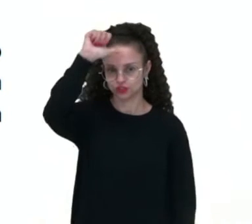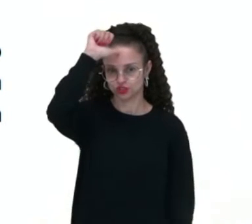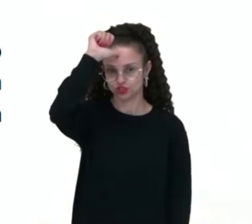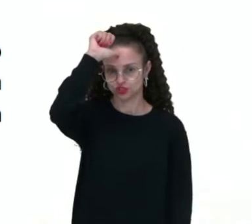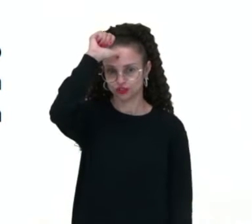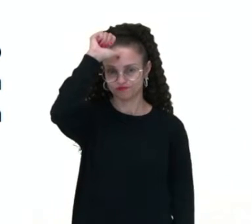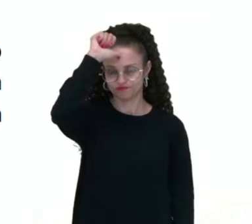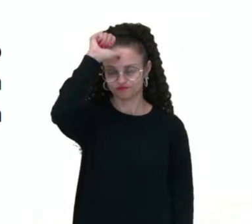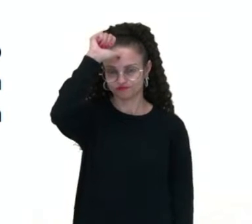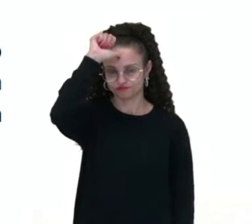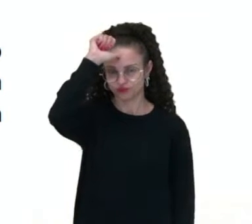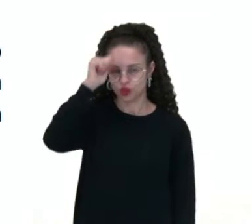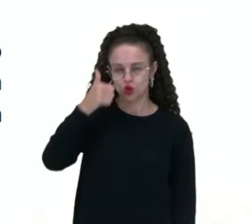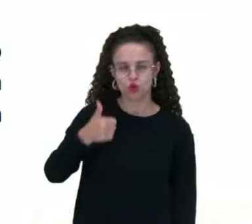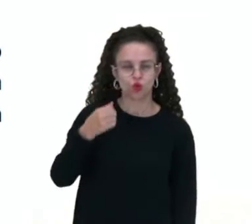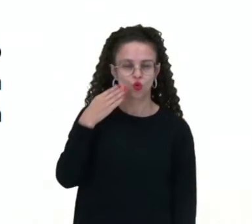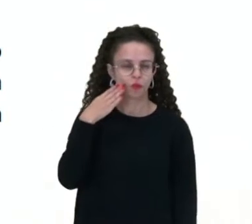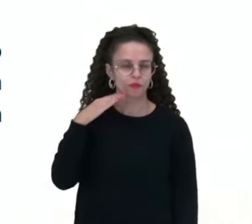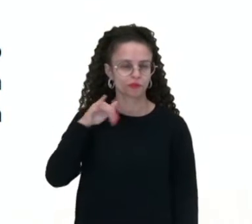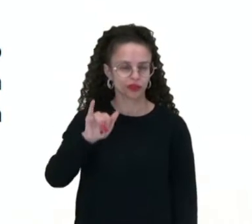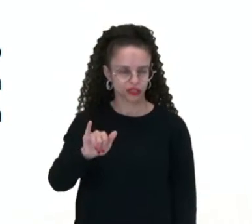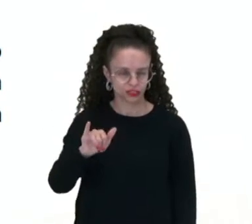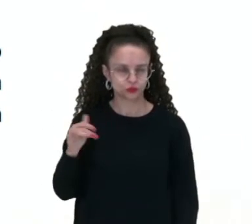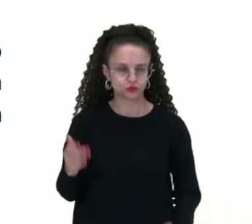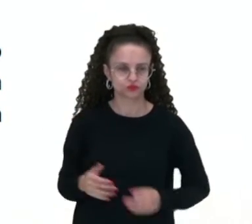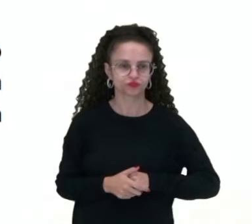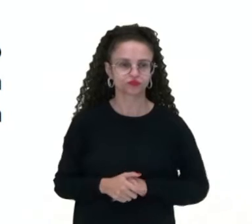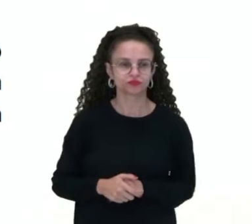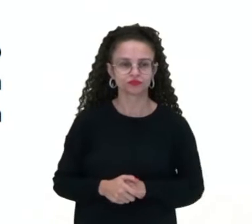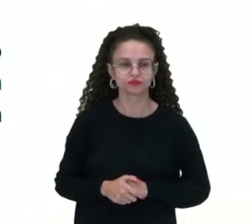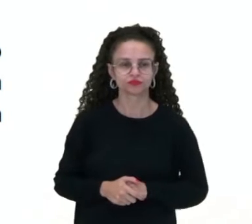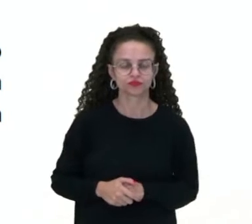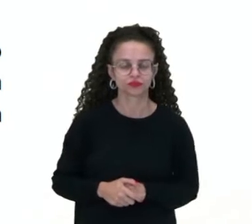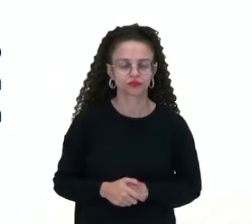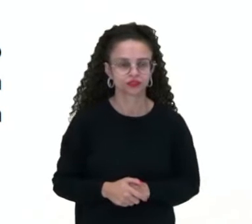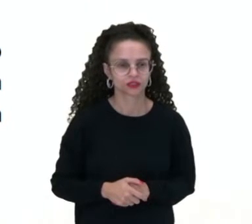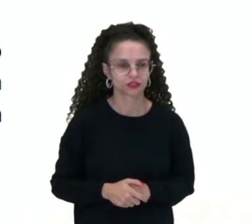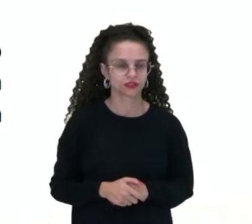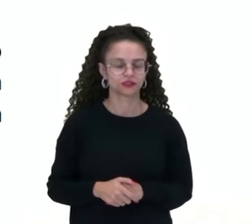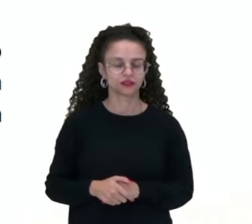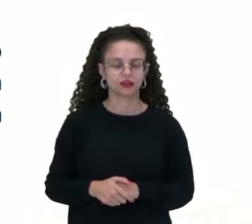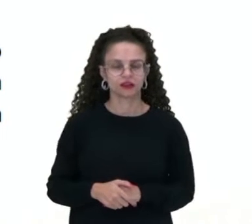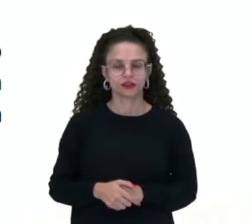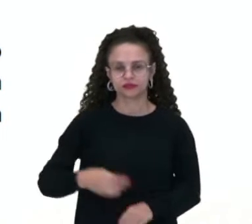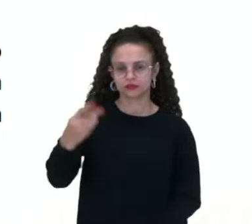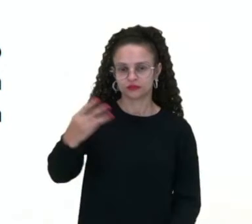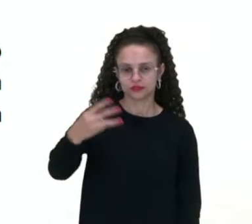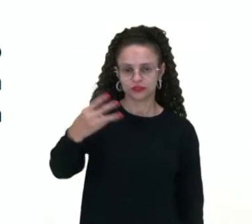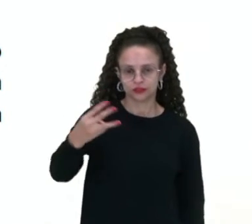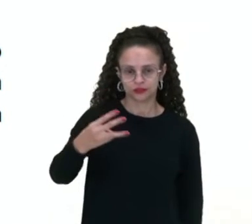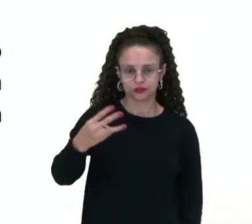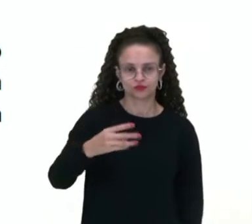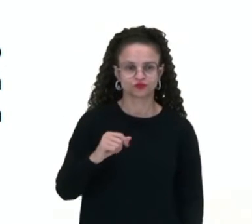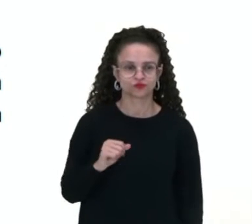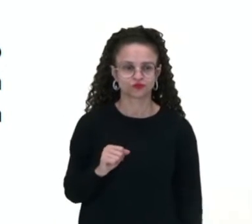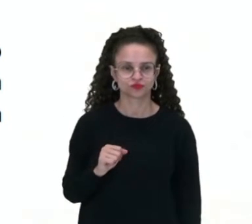e 250, 1 bilhão e 300 milhões de habitantes, ok? Seguido aí também por